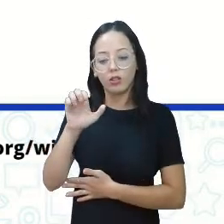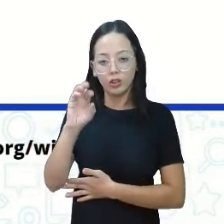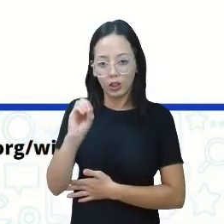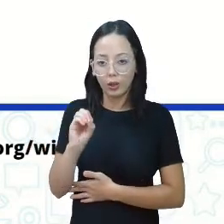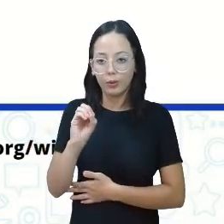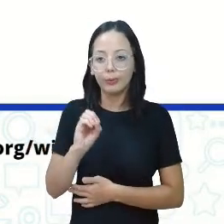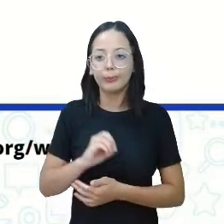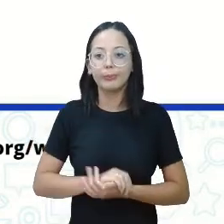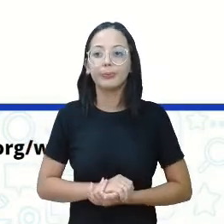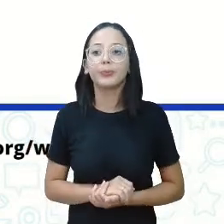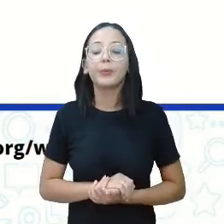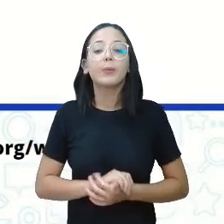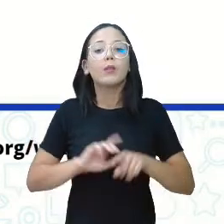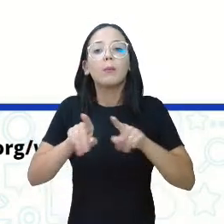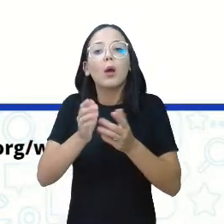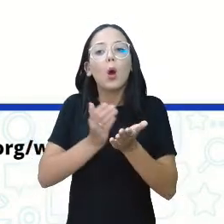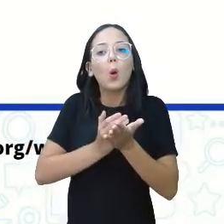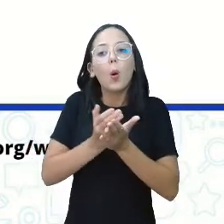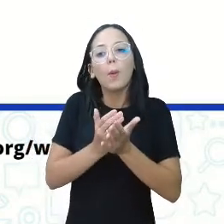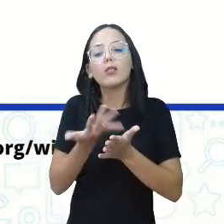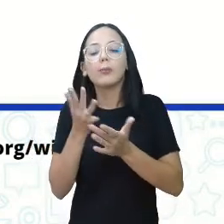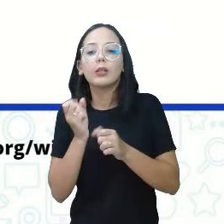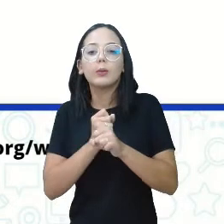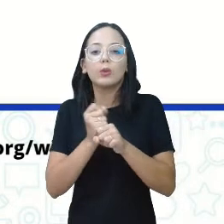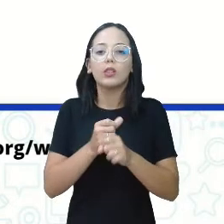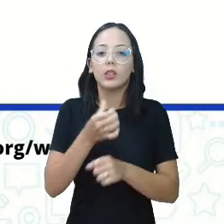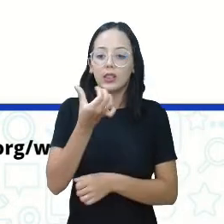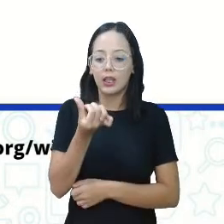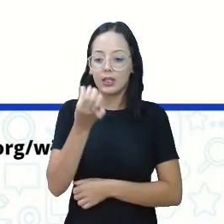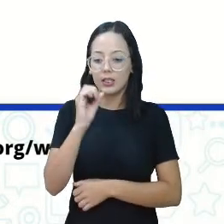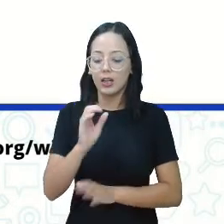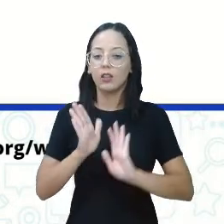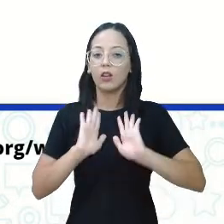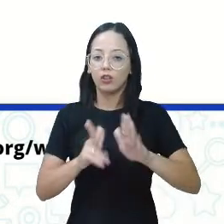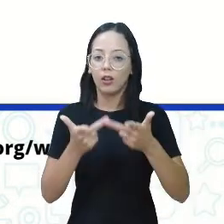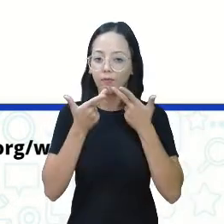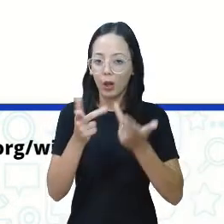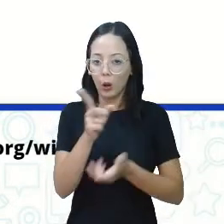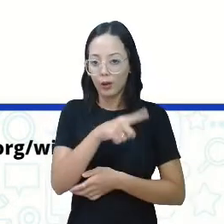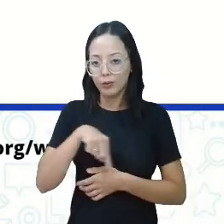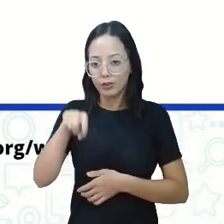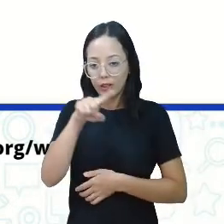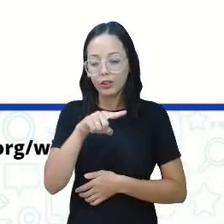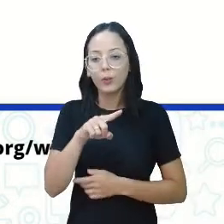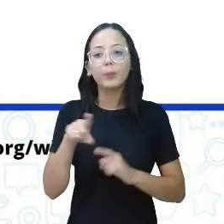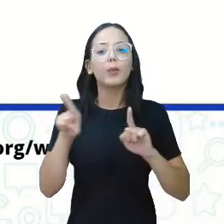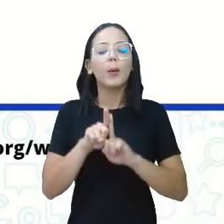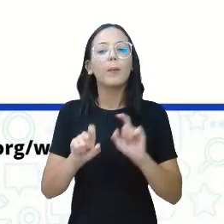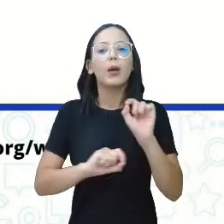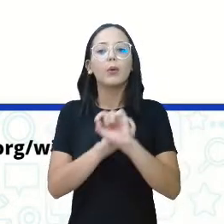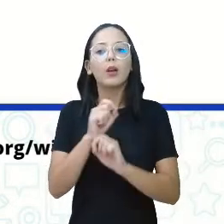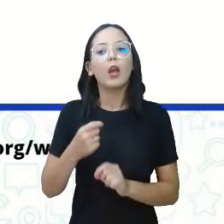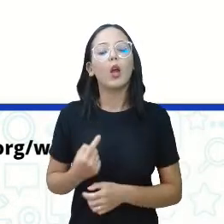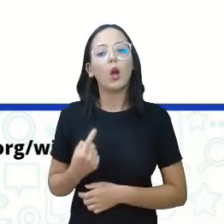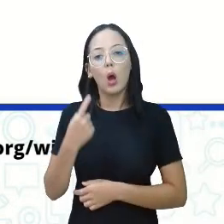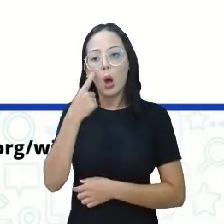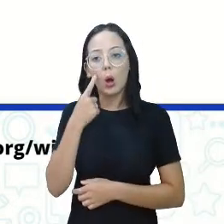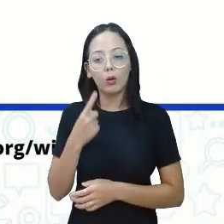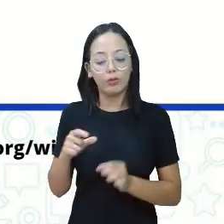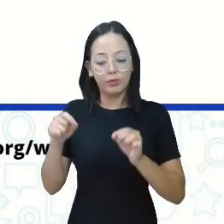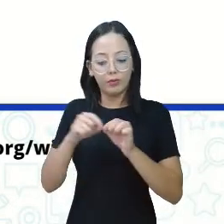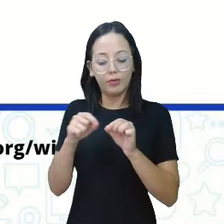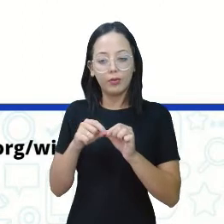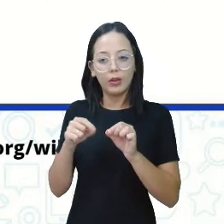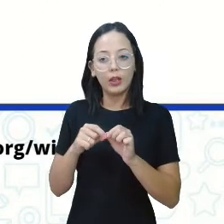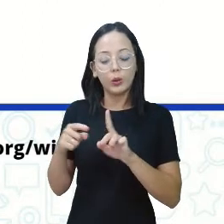Certo? Iniciou-se em meados dos anos 60, como a gente já viu, né? E com o acrônimo sendo aplicado